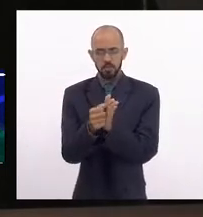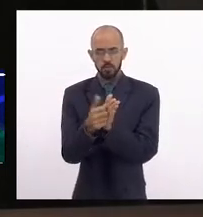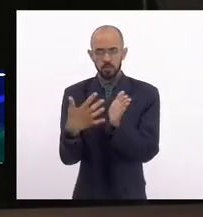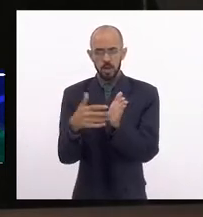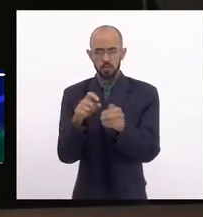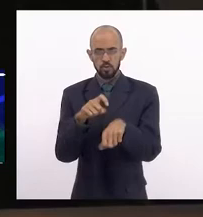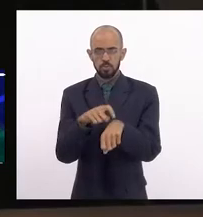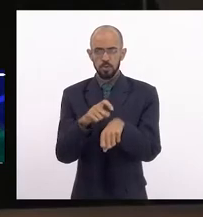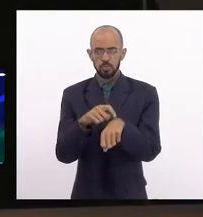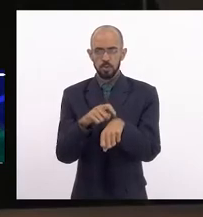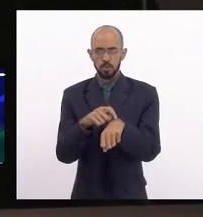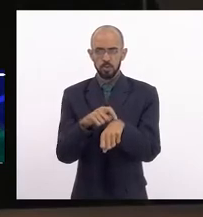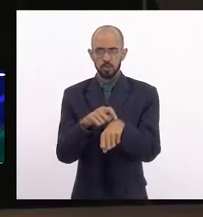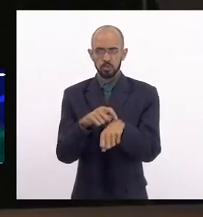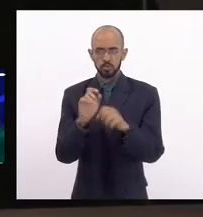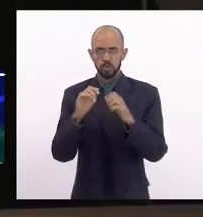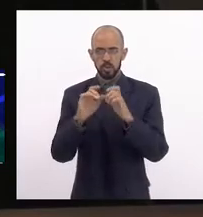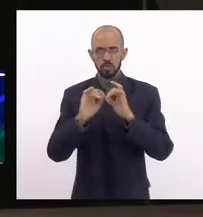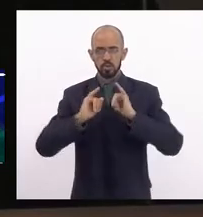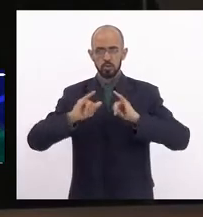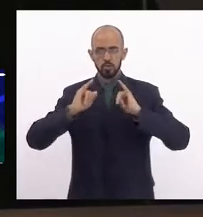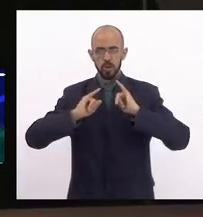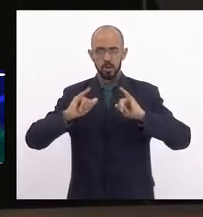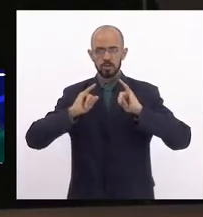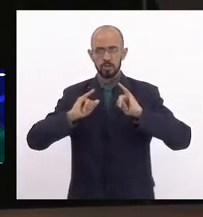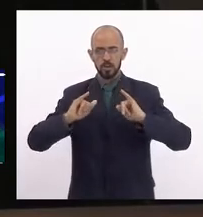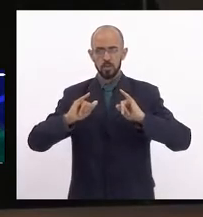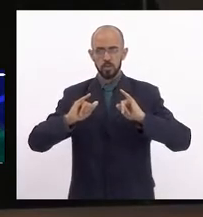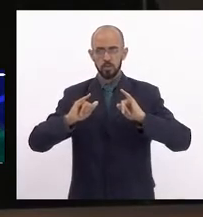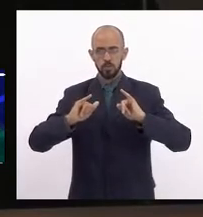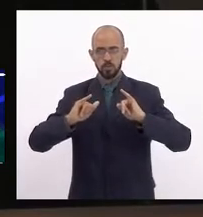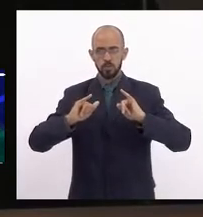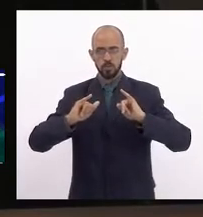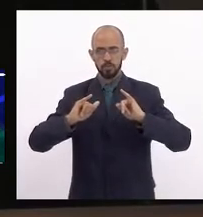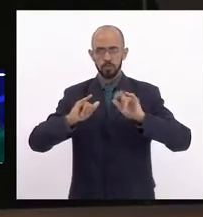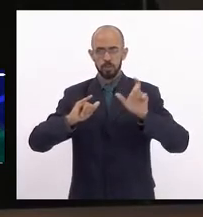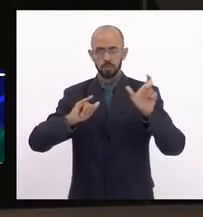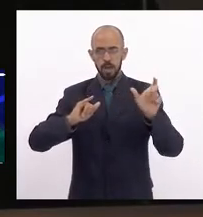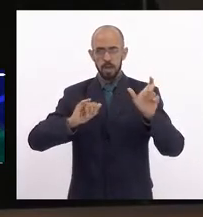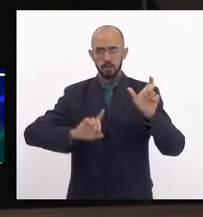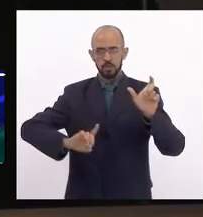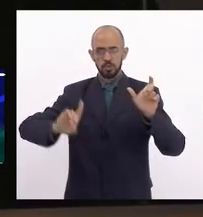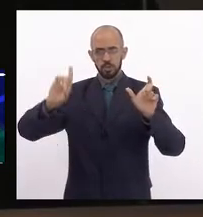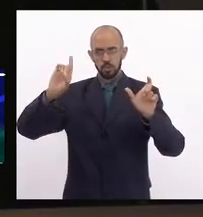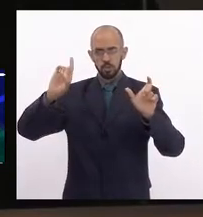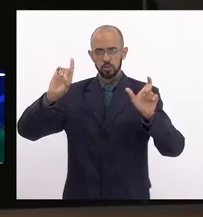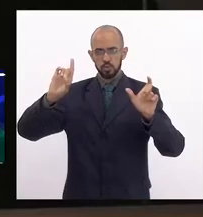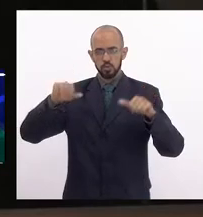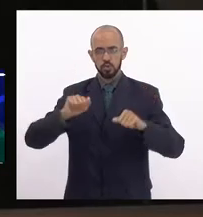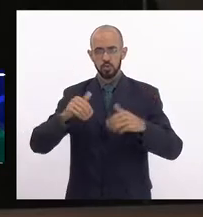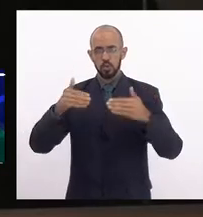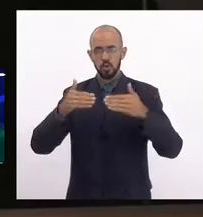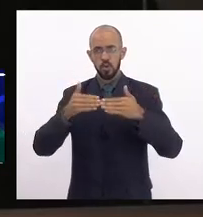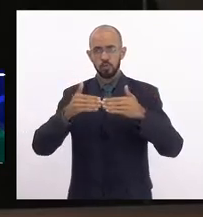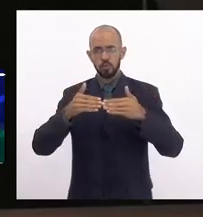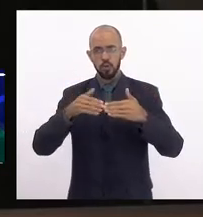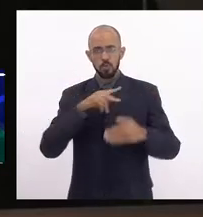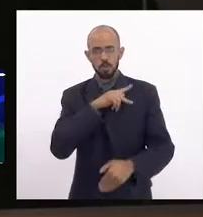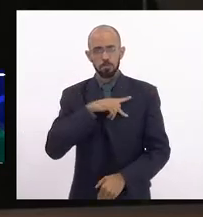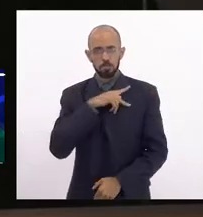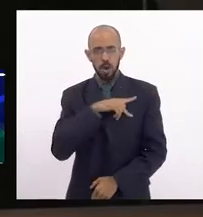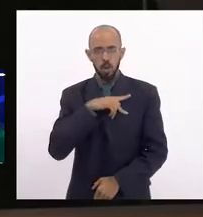com relação à divulgação da palavra de Deus de acordo com Paulo Em